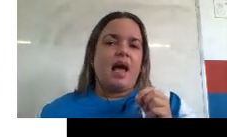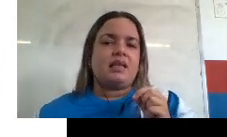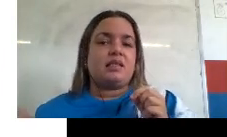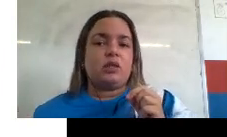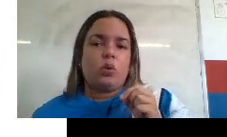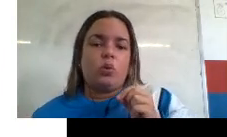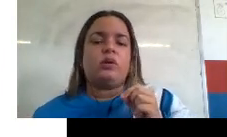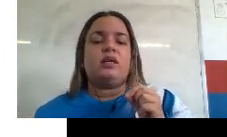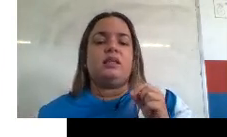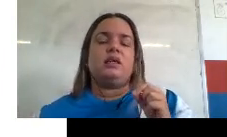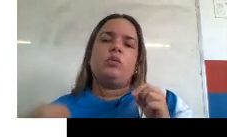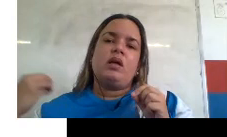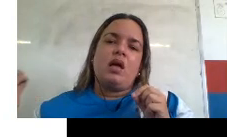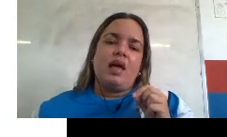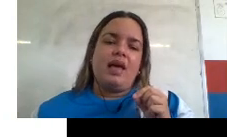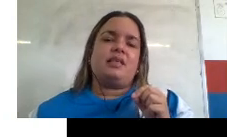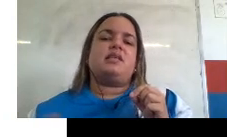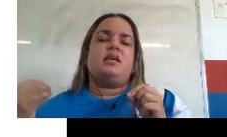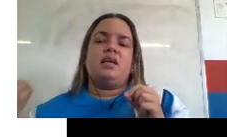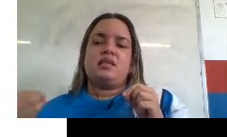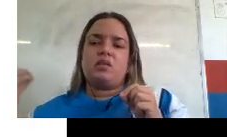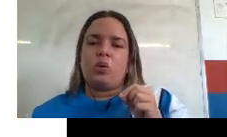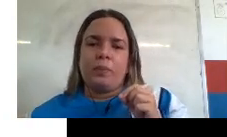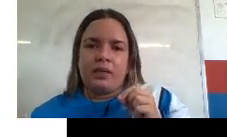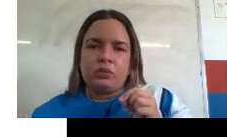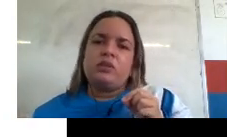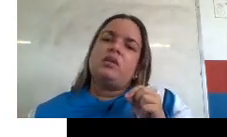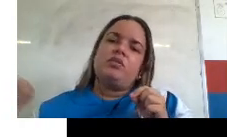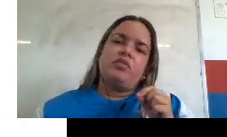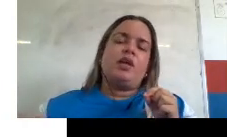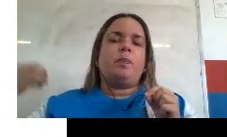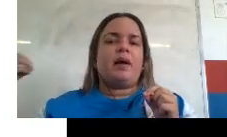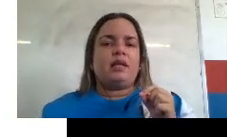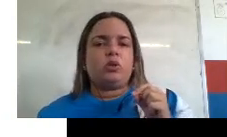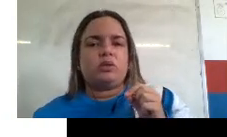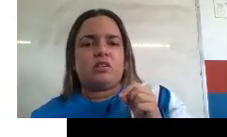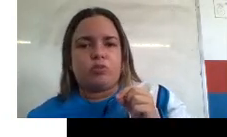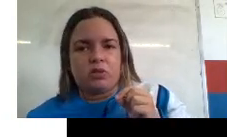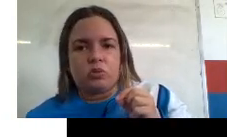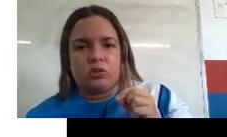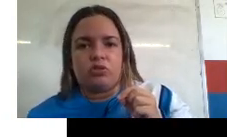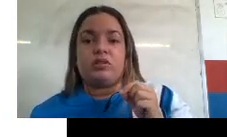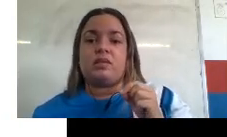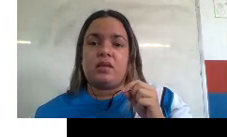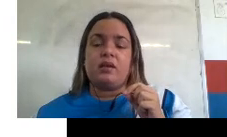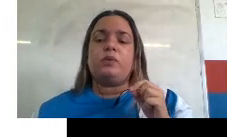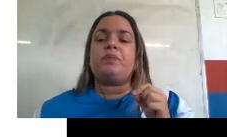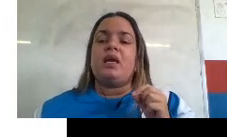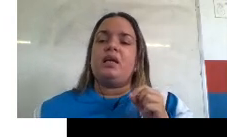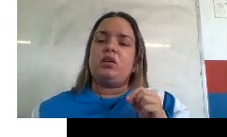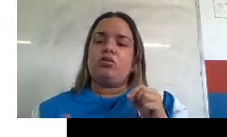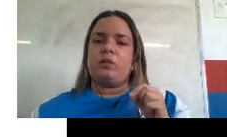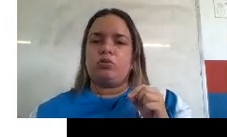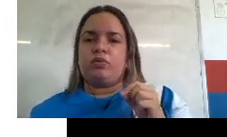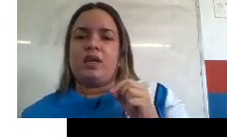independente de raça, de cor, então, esse documento veio para todas as pessoas, certo?